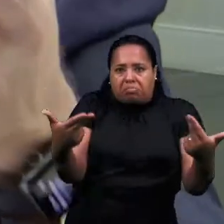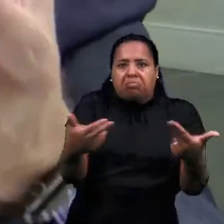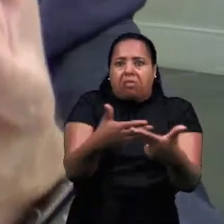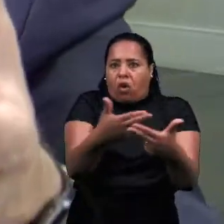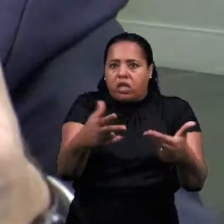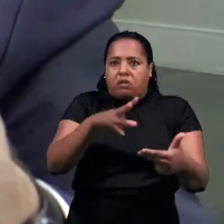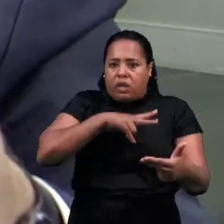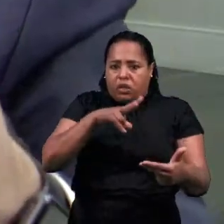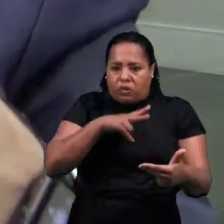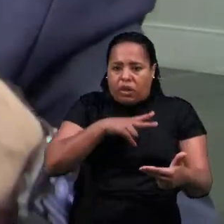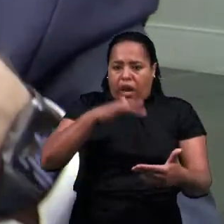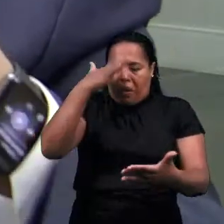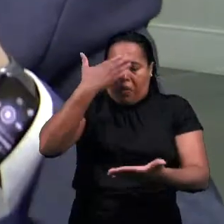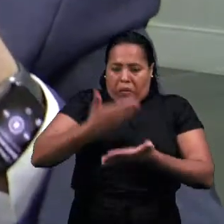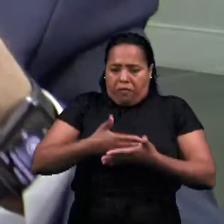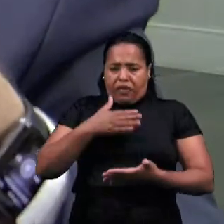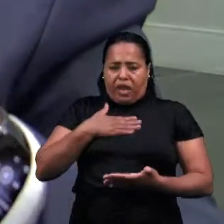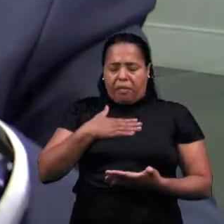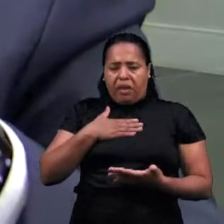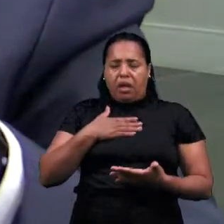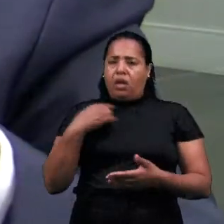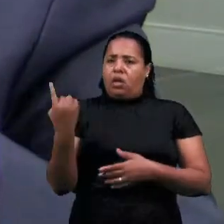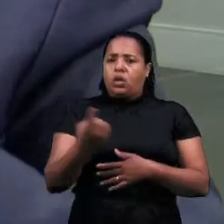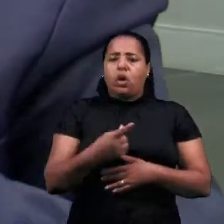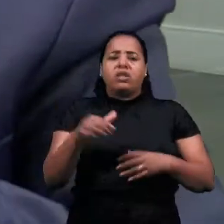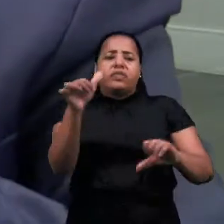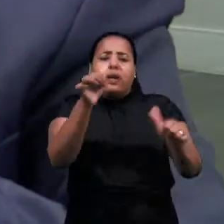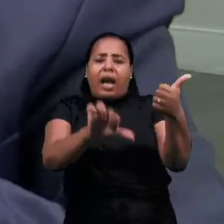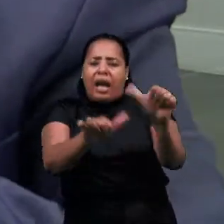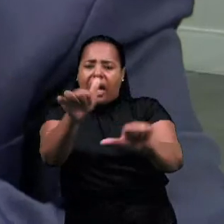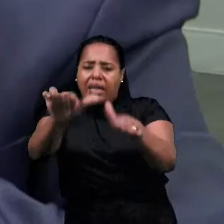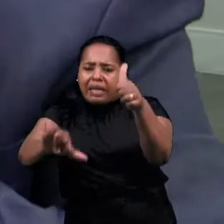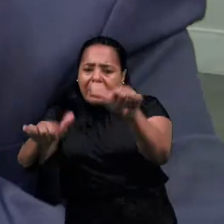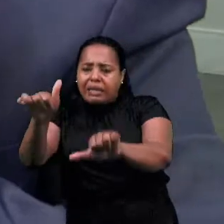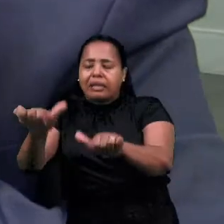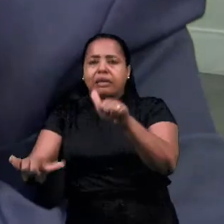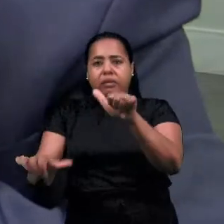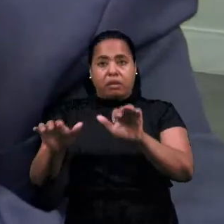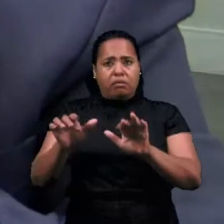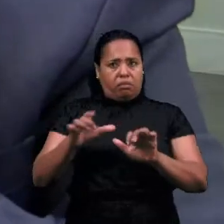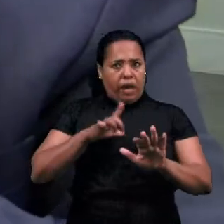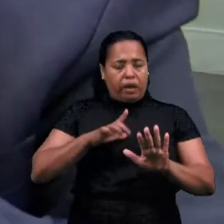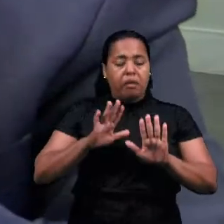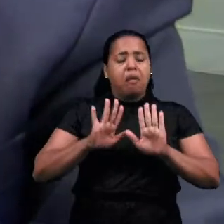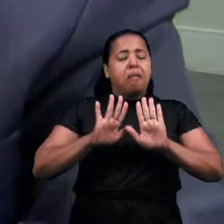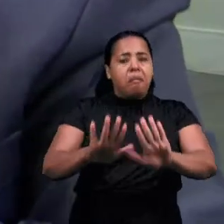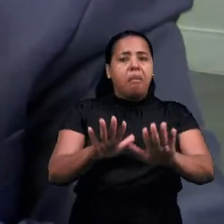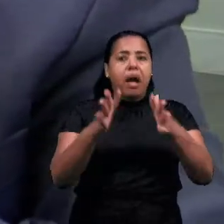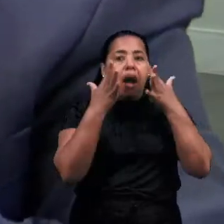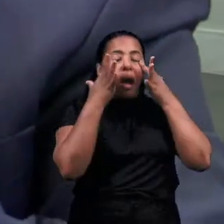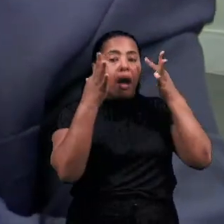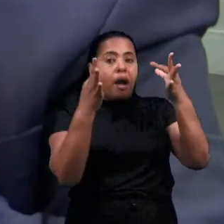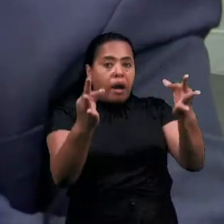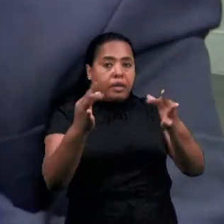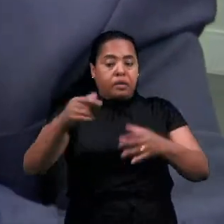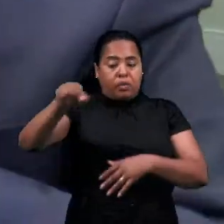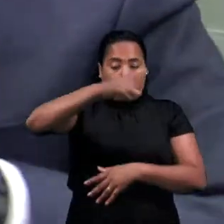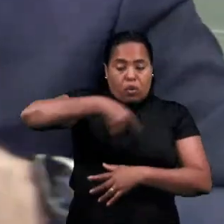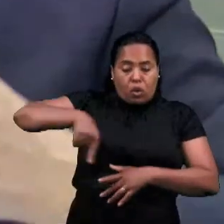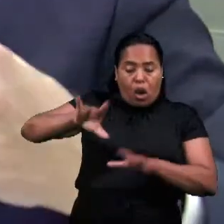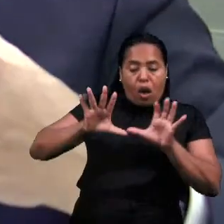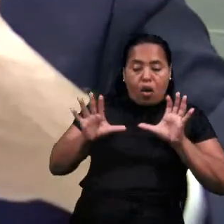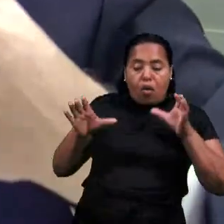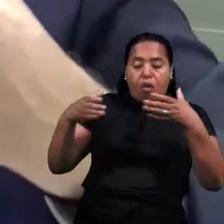análise lógica de cada situação. E o que me chama a atenção, nós como advogados,